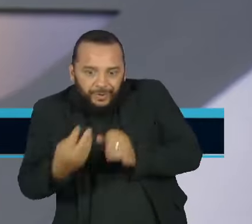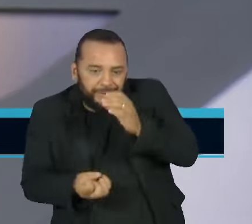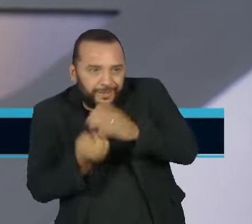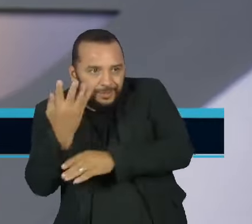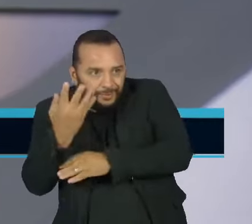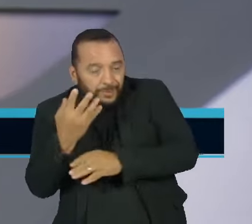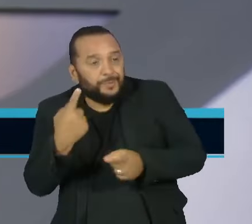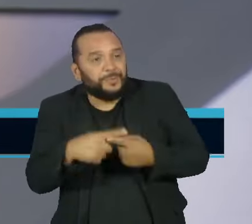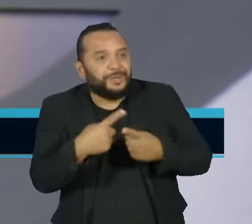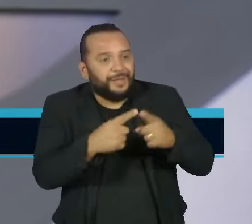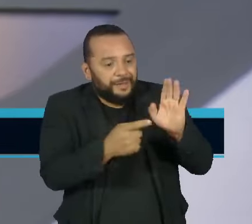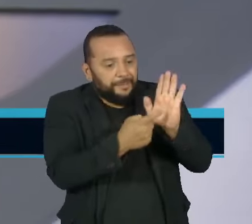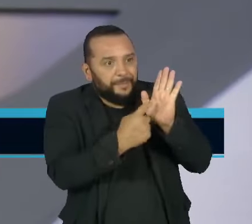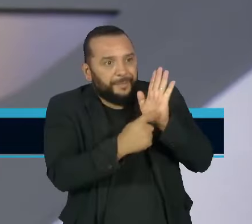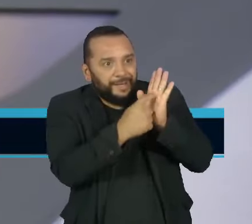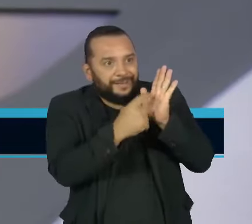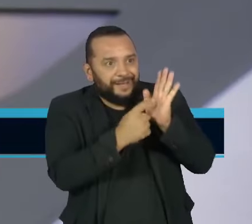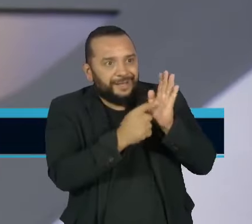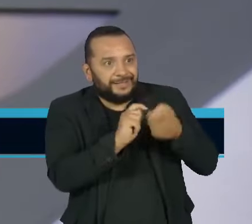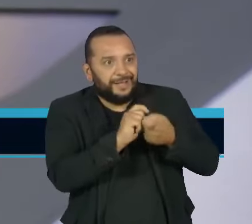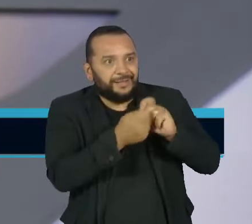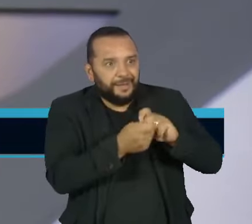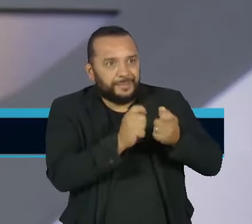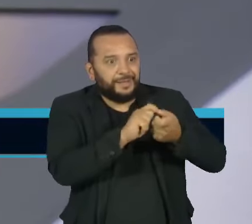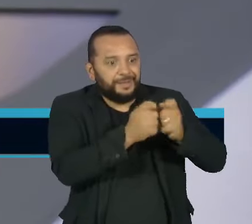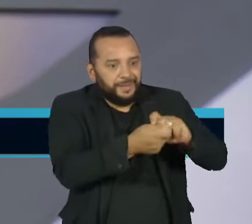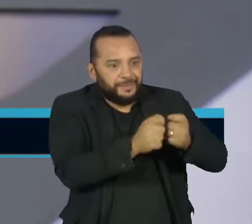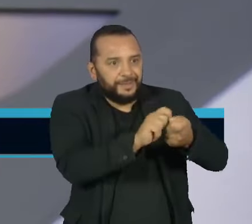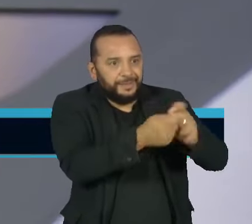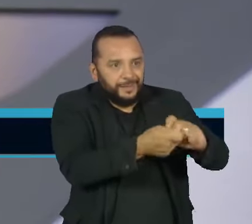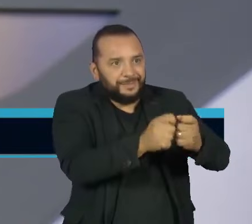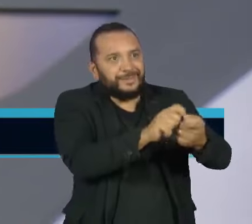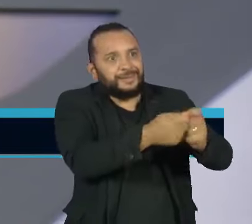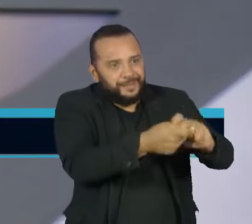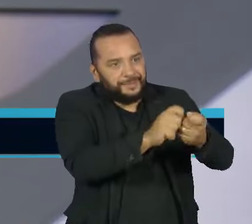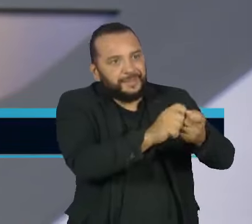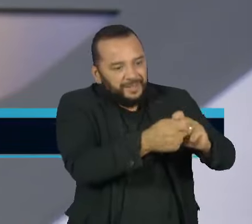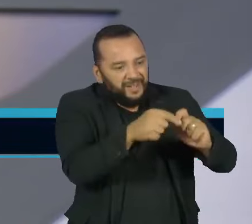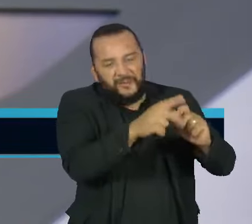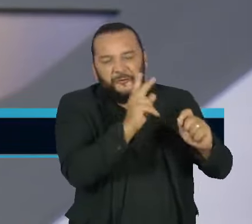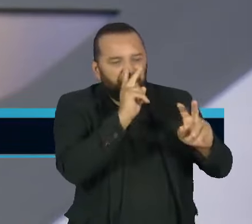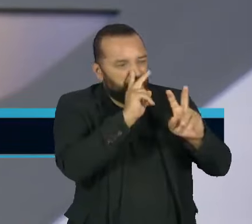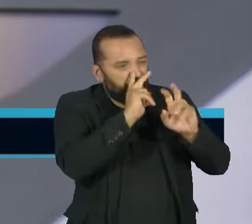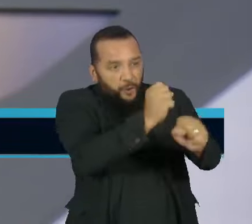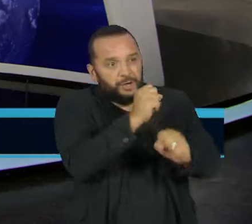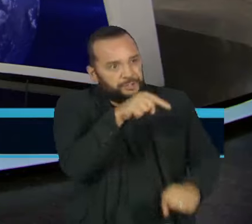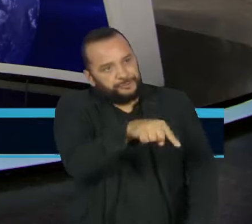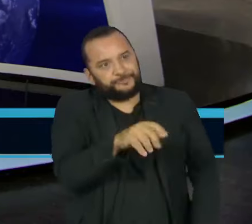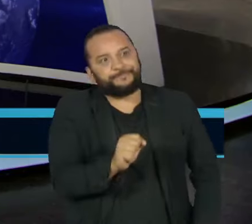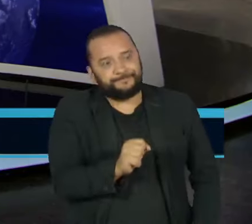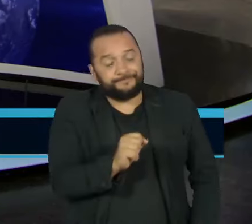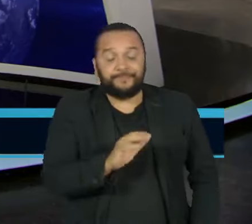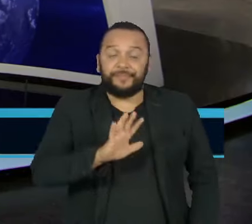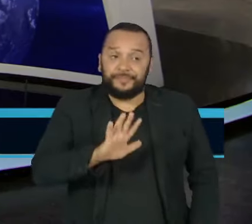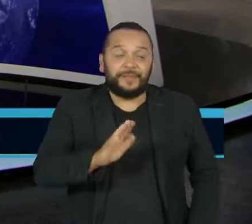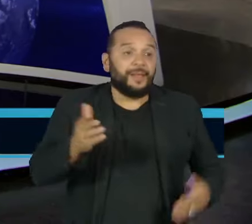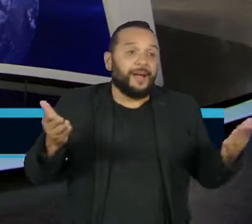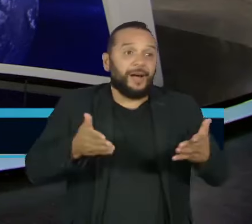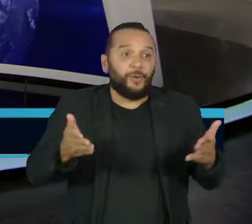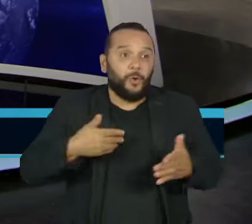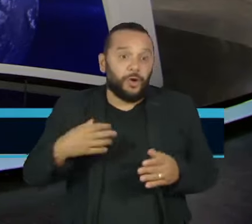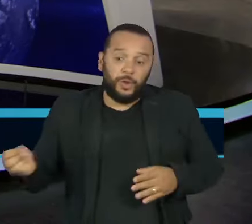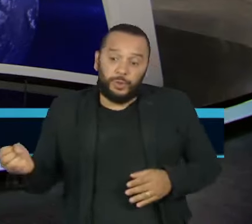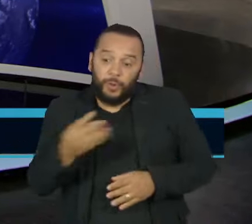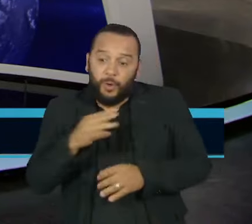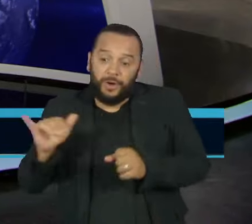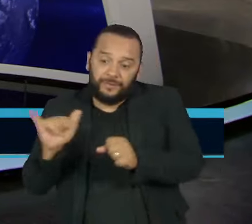as bactérias aprendem a lidar com aquelas com aqueles antimicrobianos e a resistência se desenvolve rapidamente a diferença agora é que o